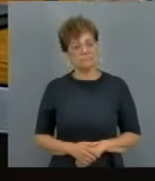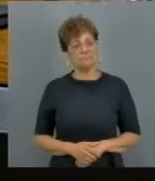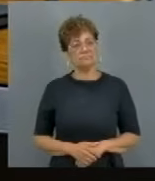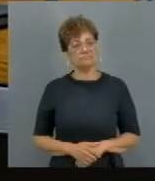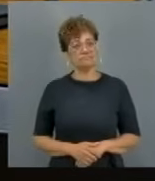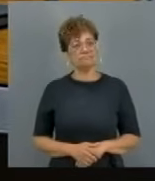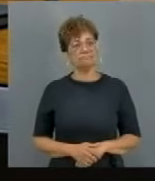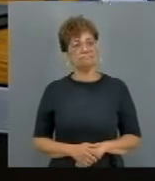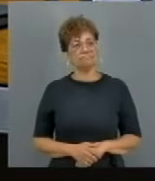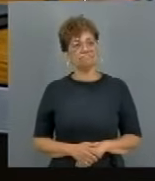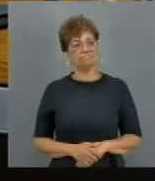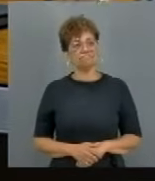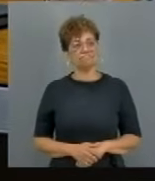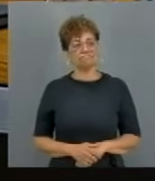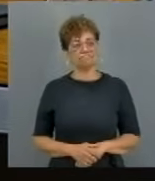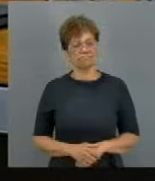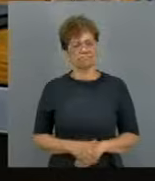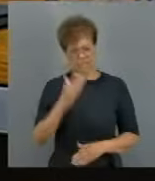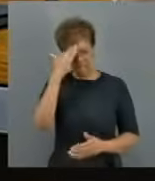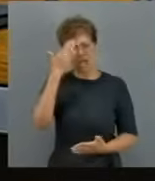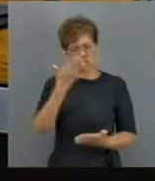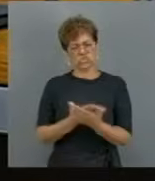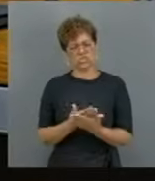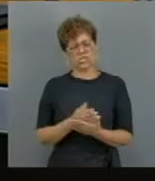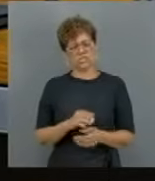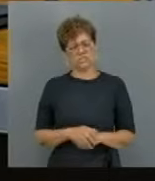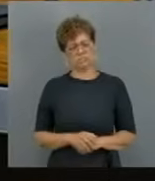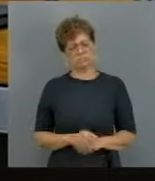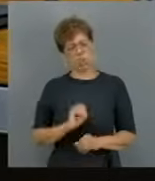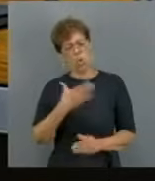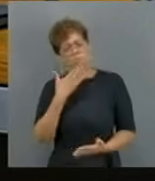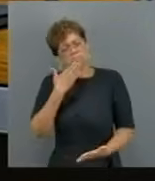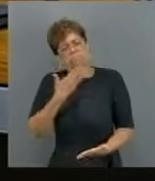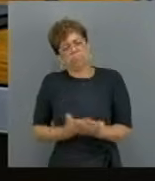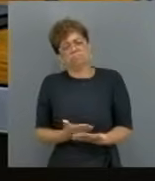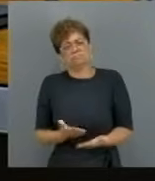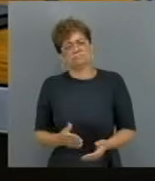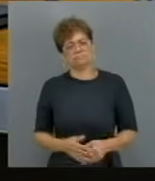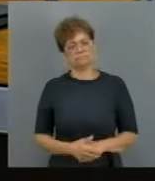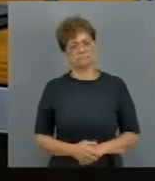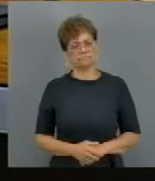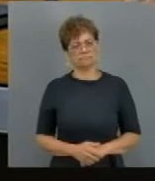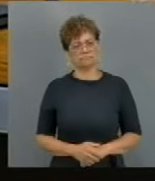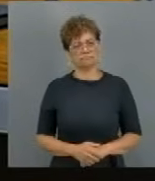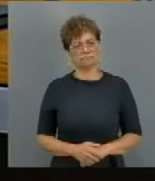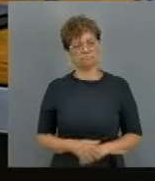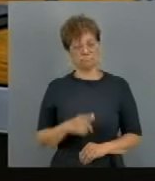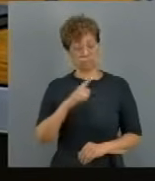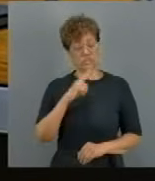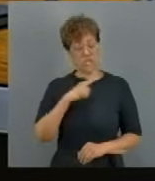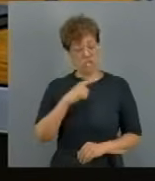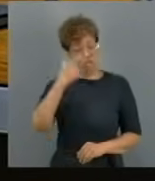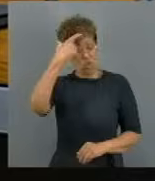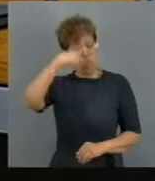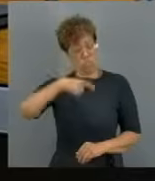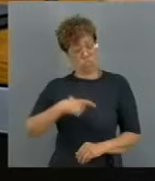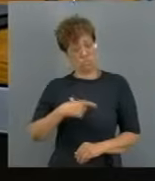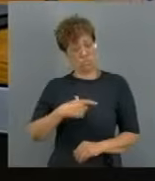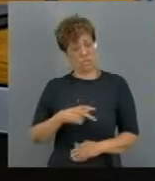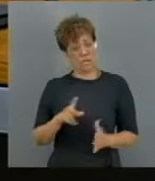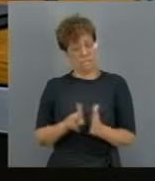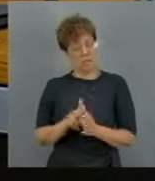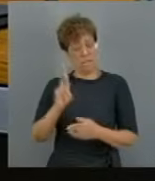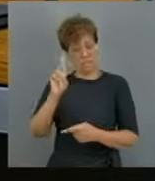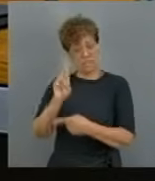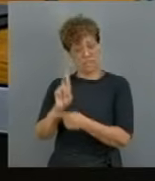Não pasmem não, se resignem ou se indignem. Eu tive a audácia de